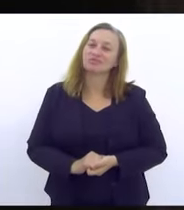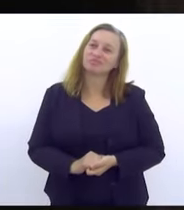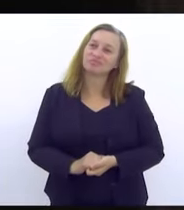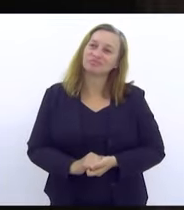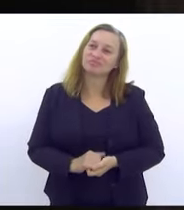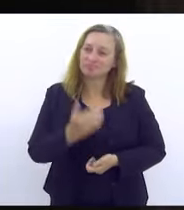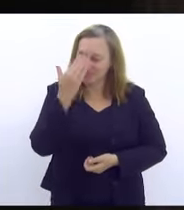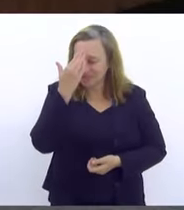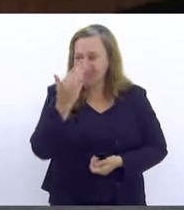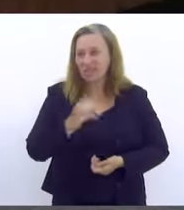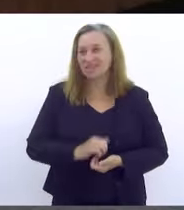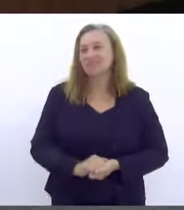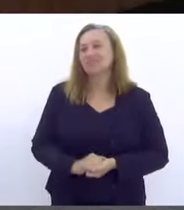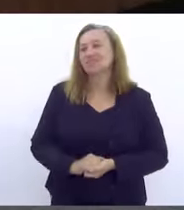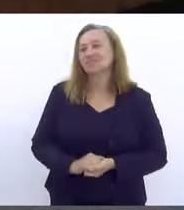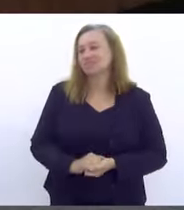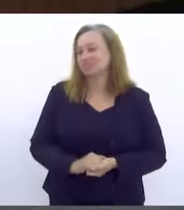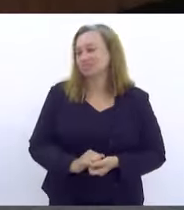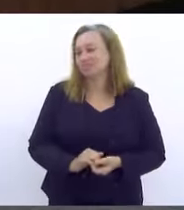Obrigada.